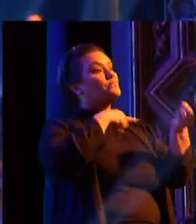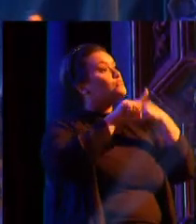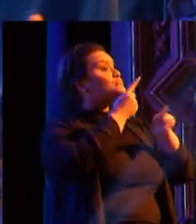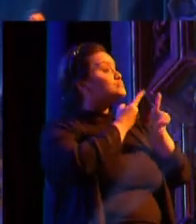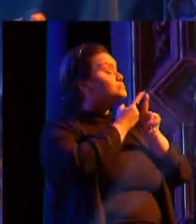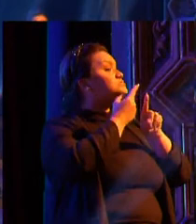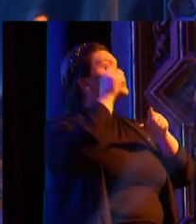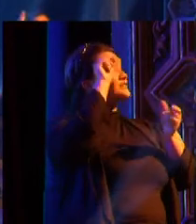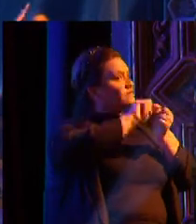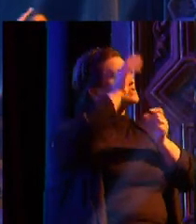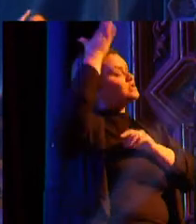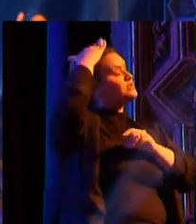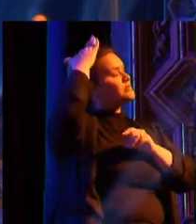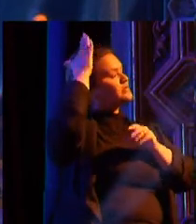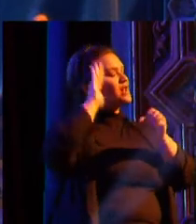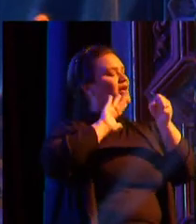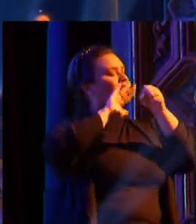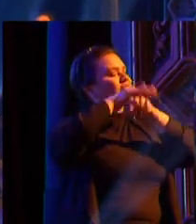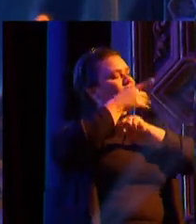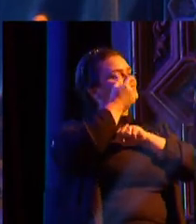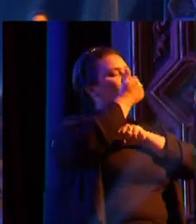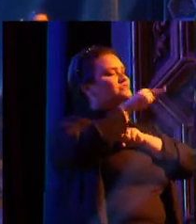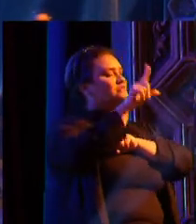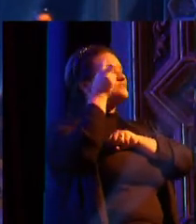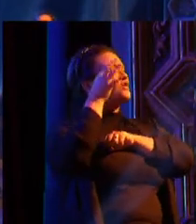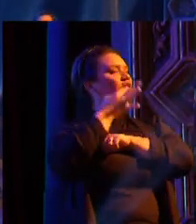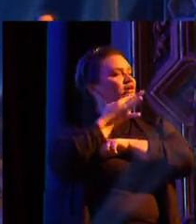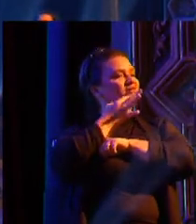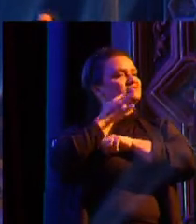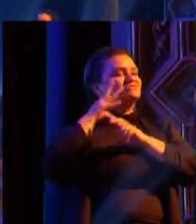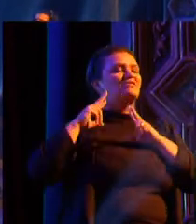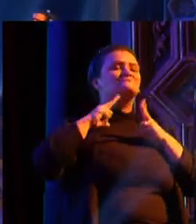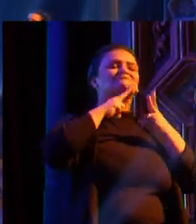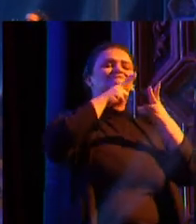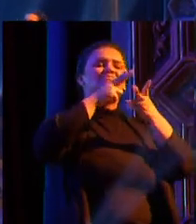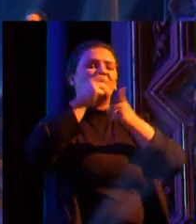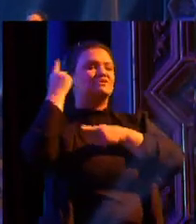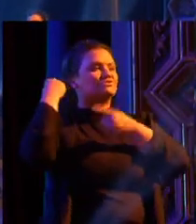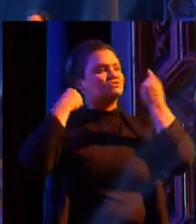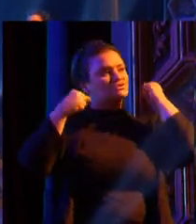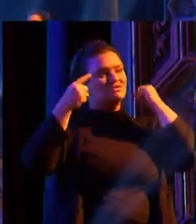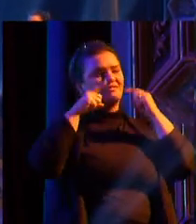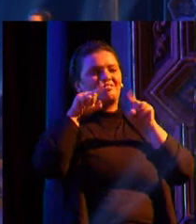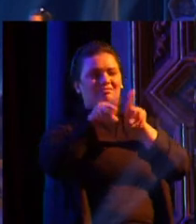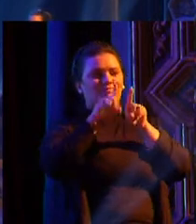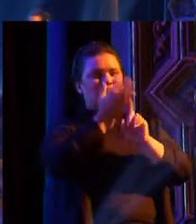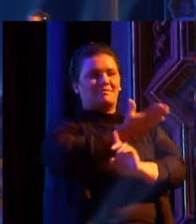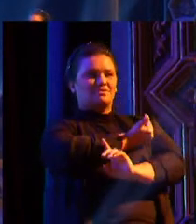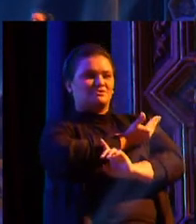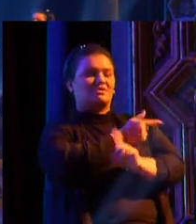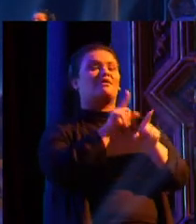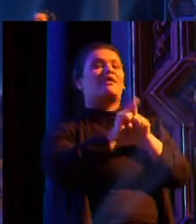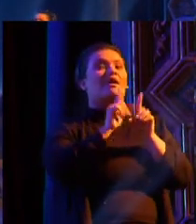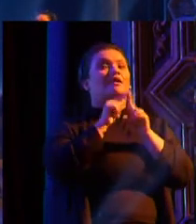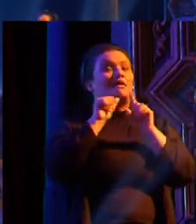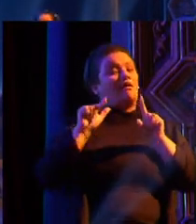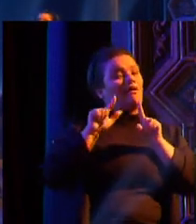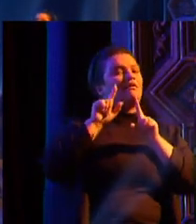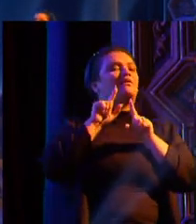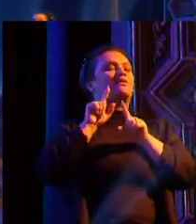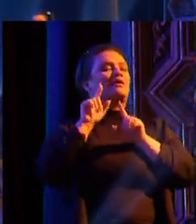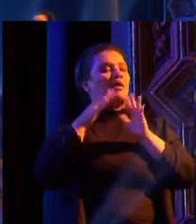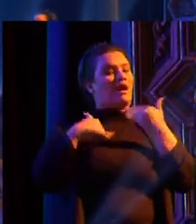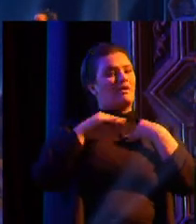longo da noite vocês vão conhecer esse universo sonoro e se apaixonar. Detalhe, aliás,